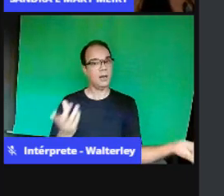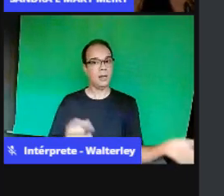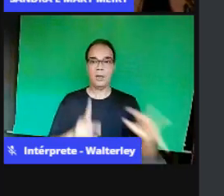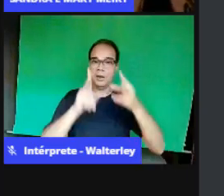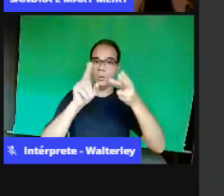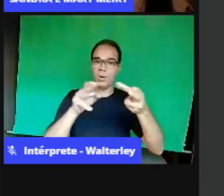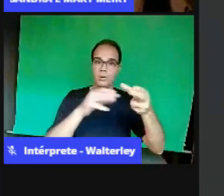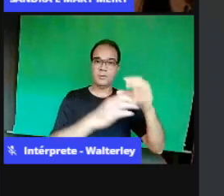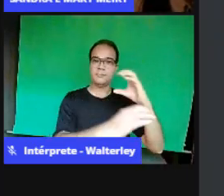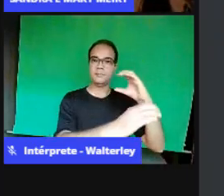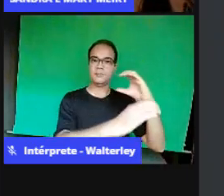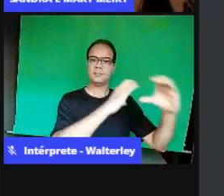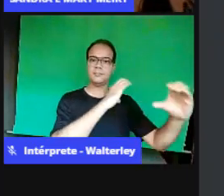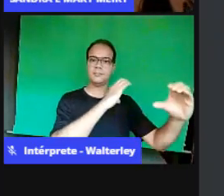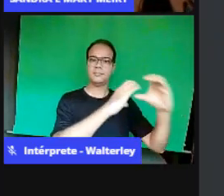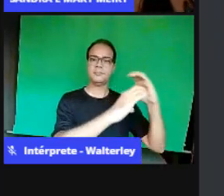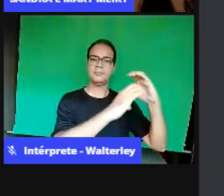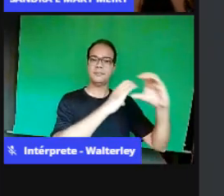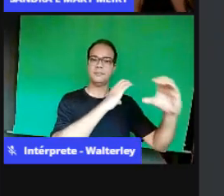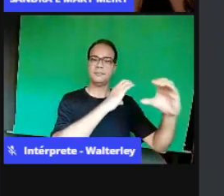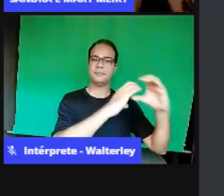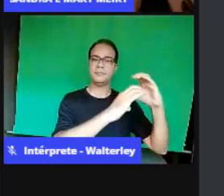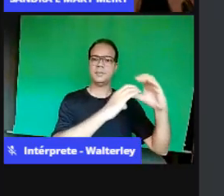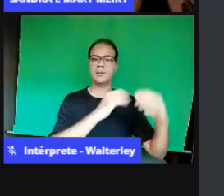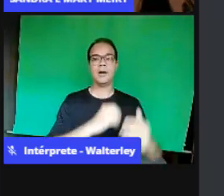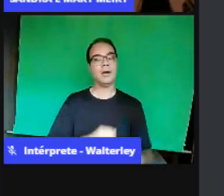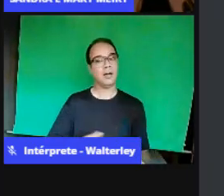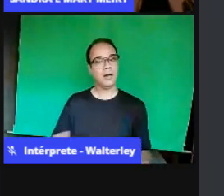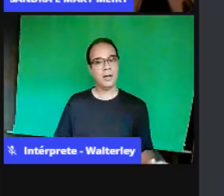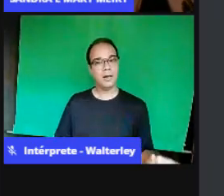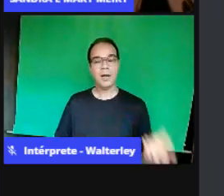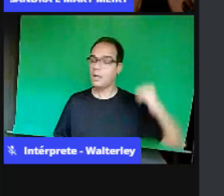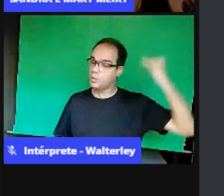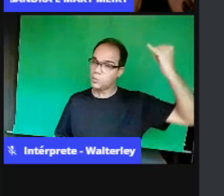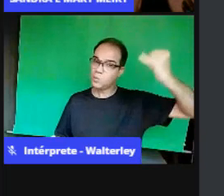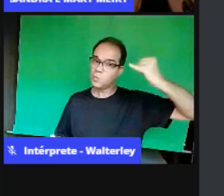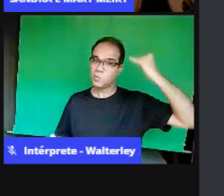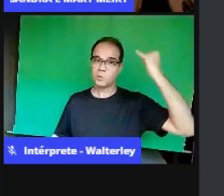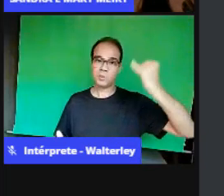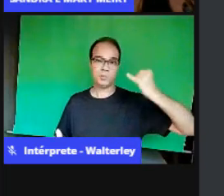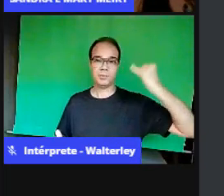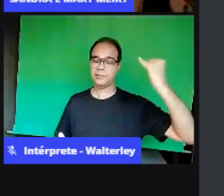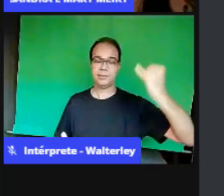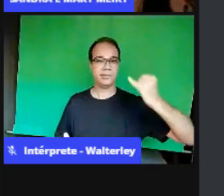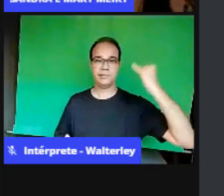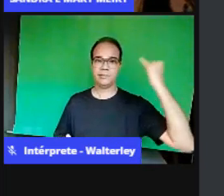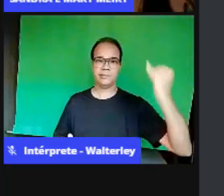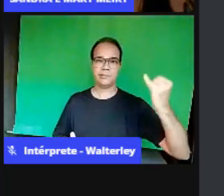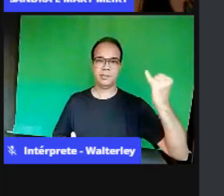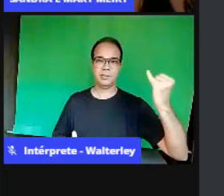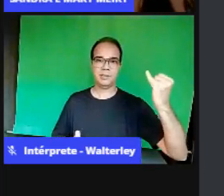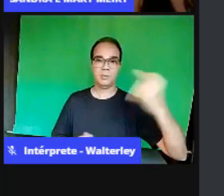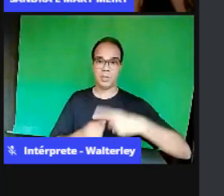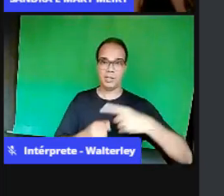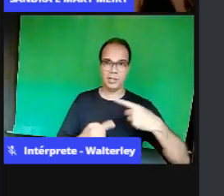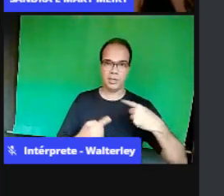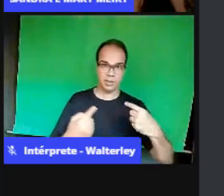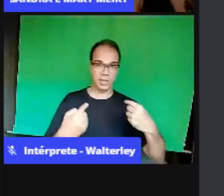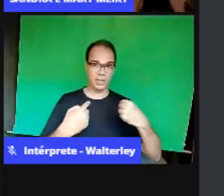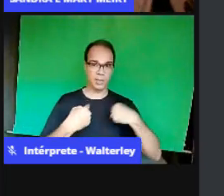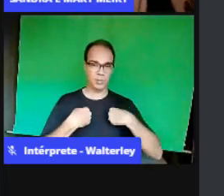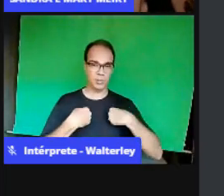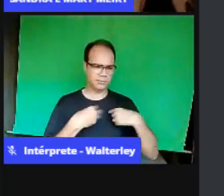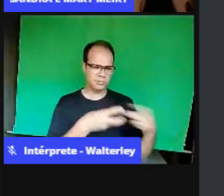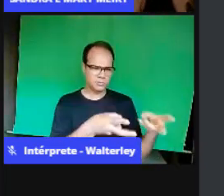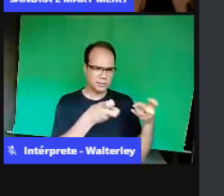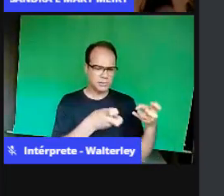sociais? Tudo isso é muito importante, porque a partir do momento que eu entendo o que ele não possui de habilidade,